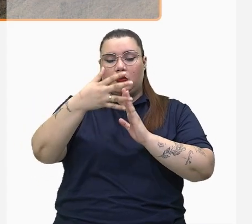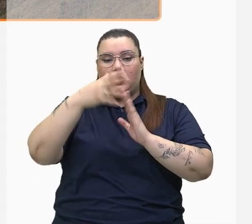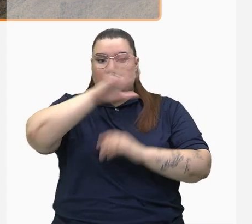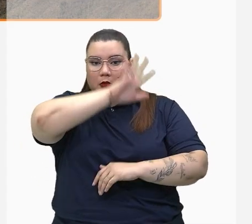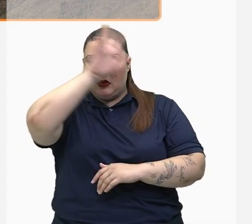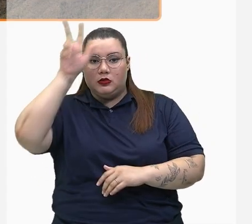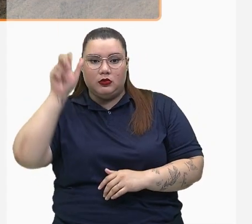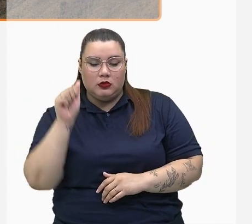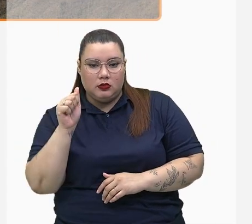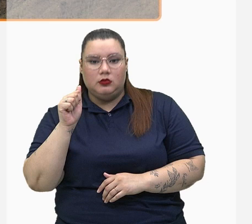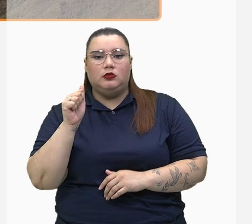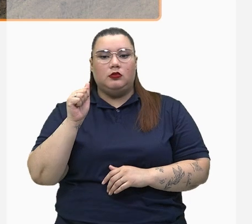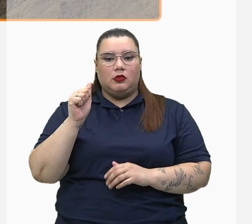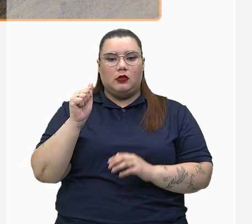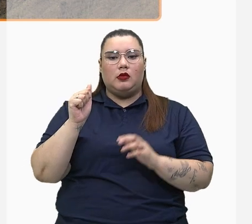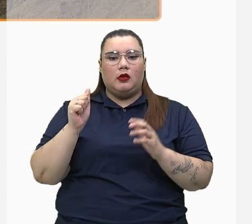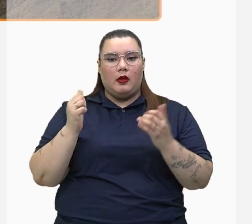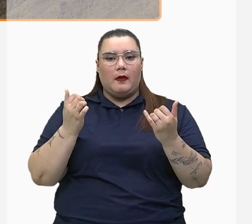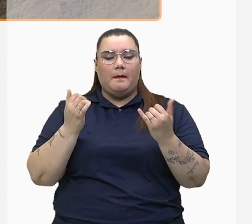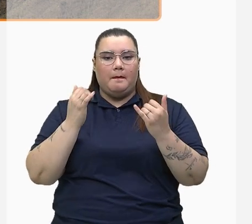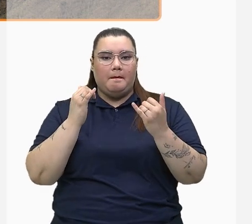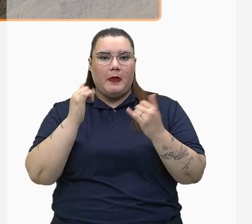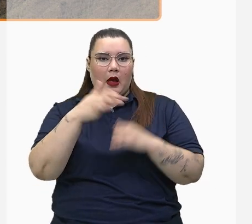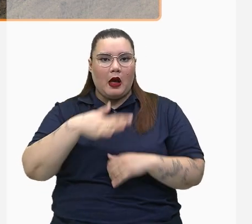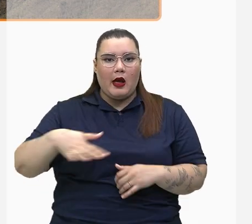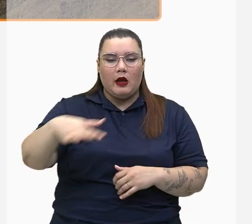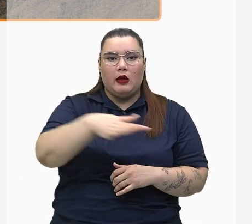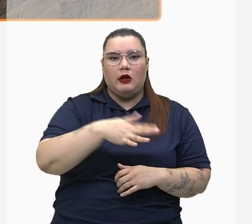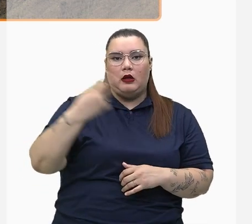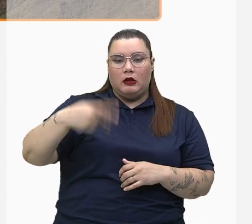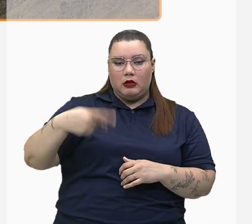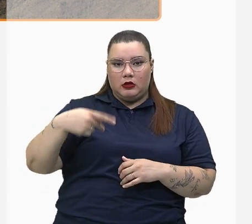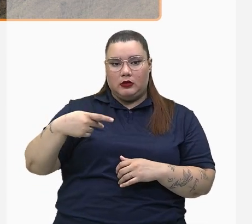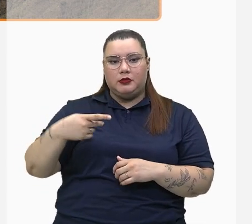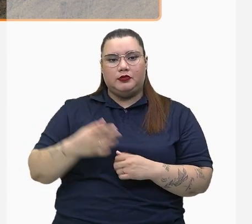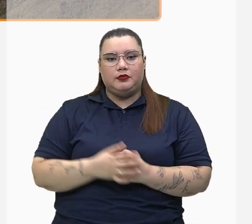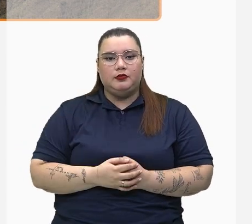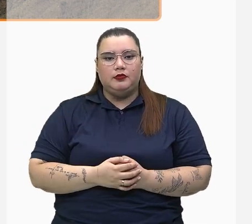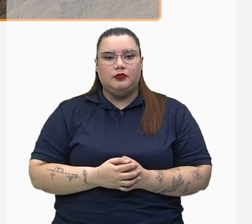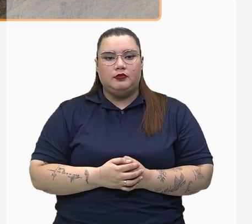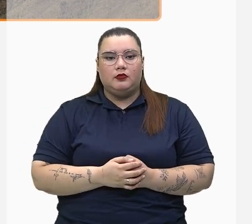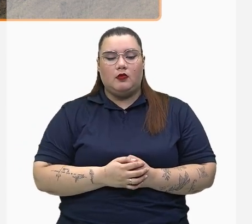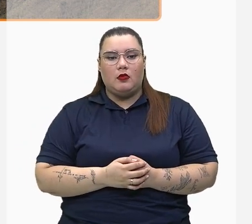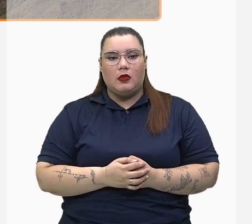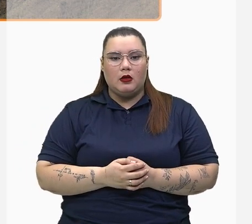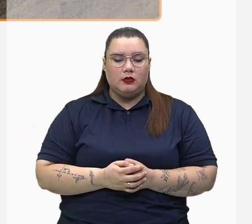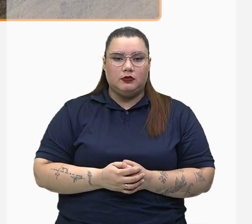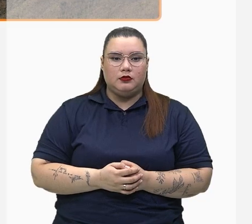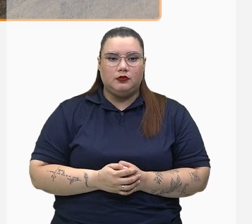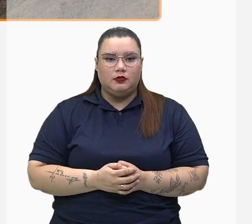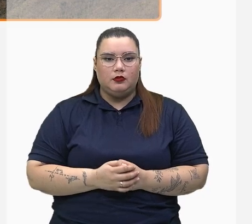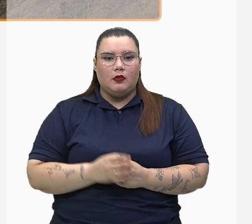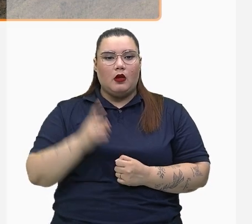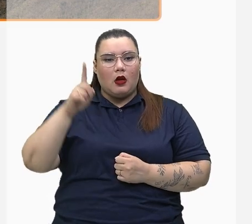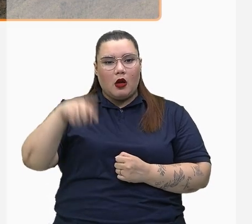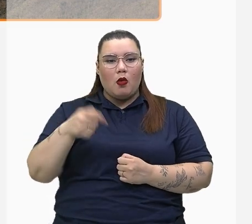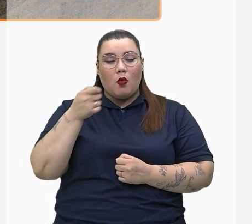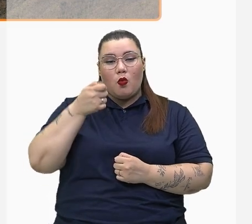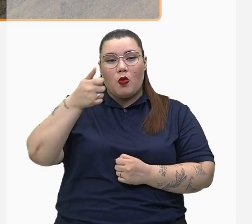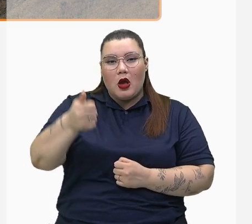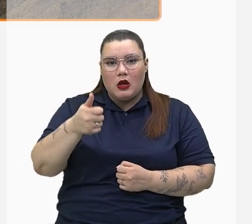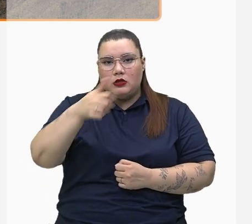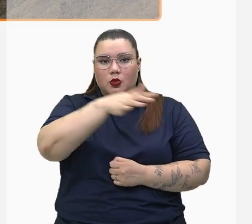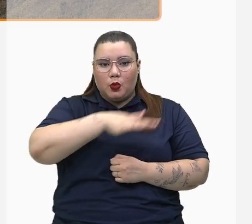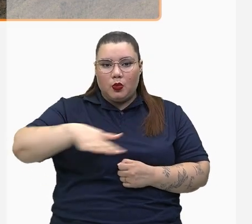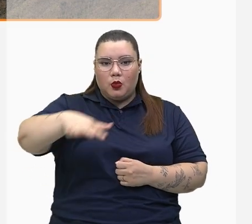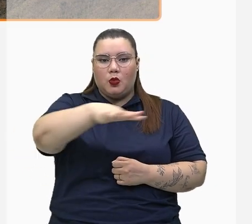que é um recorte espacial da nossa Amazônia. O relevo do estado do Amazonas ele é quase